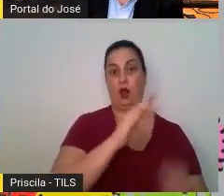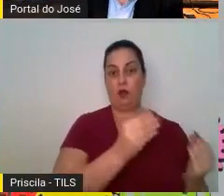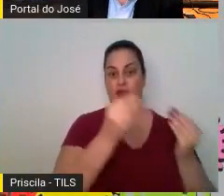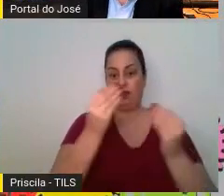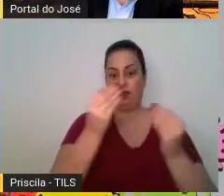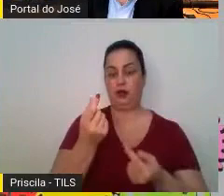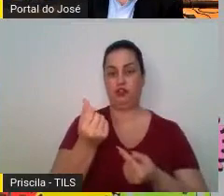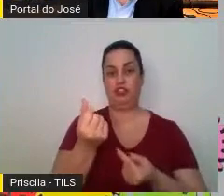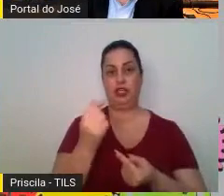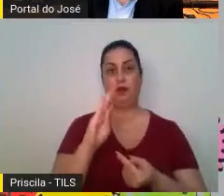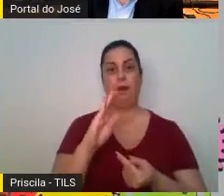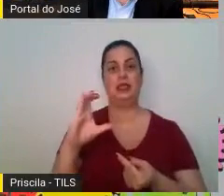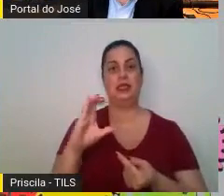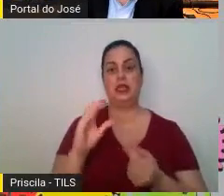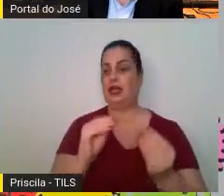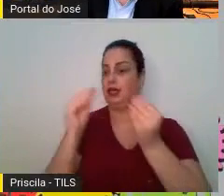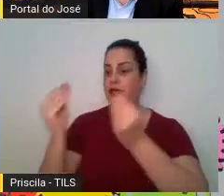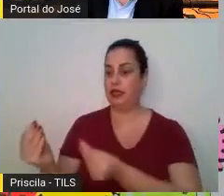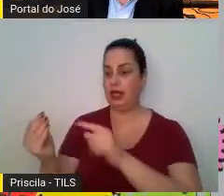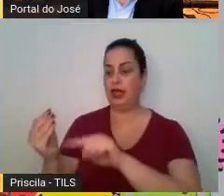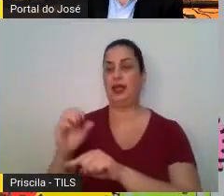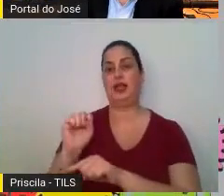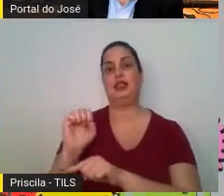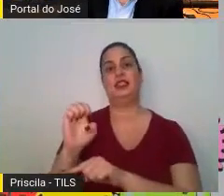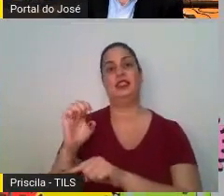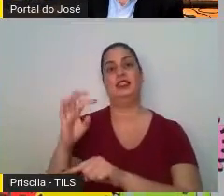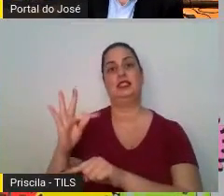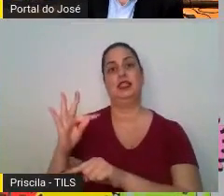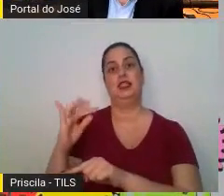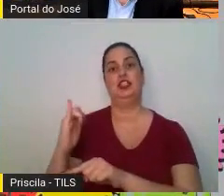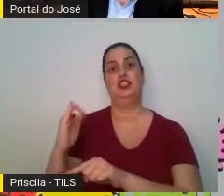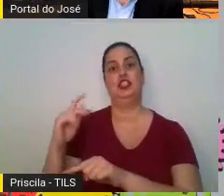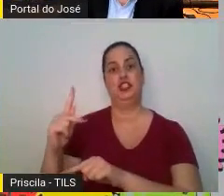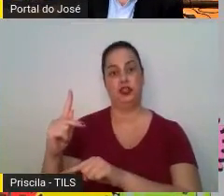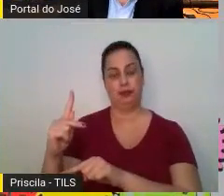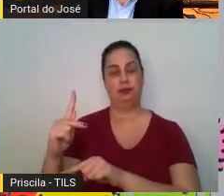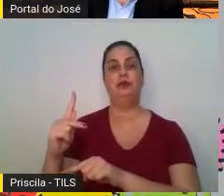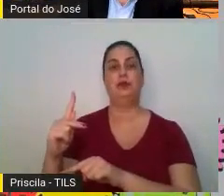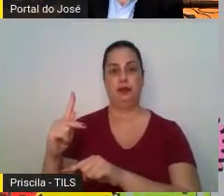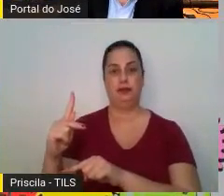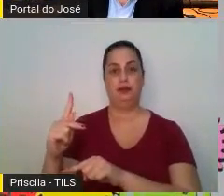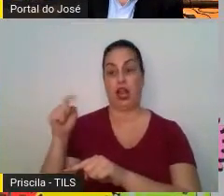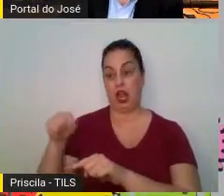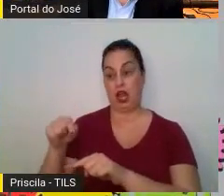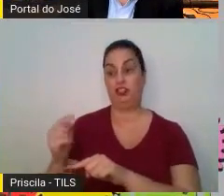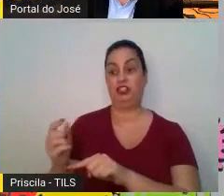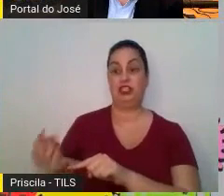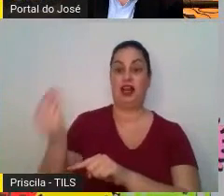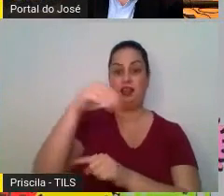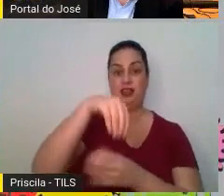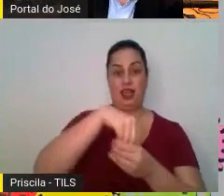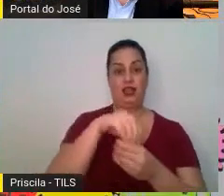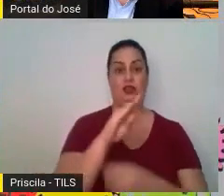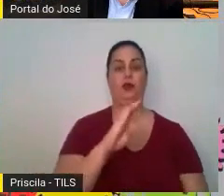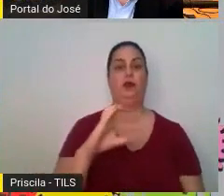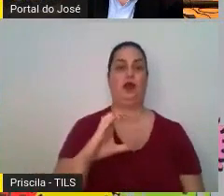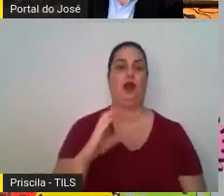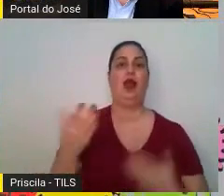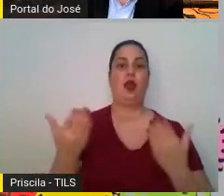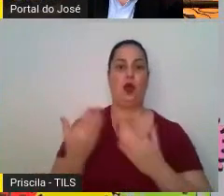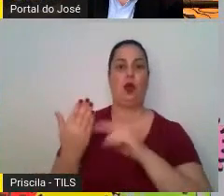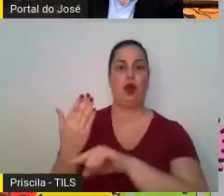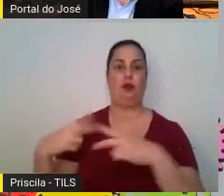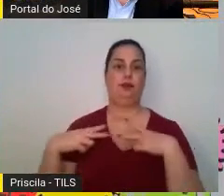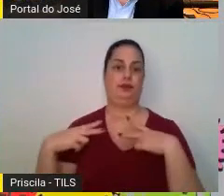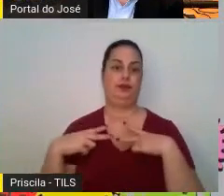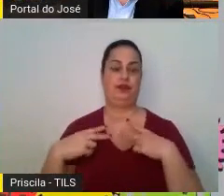CETIP era uma área do próprio Banco Central, mas foi privatizada, e depois se transformou na B3, uma